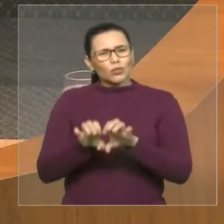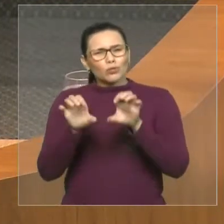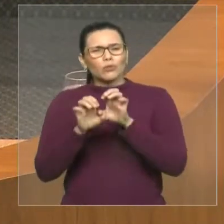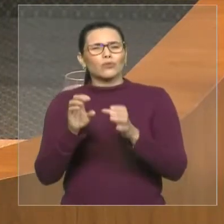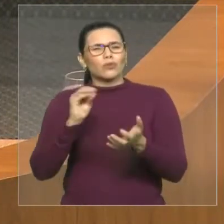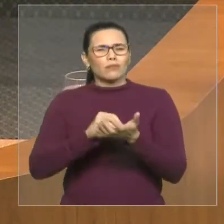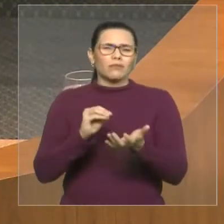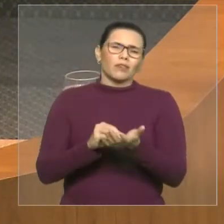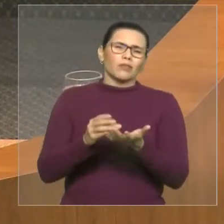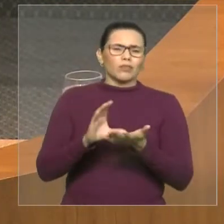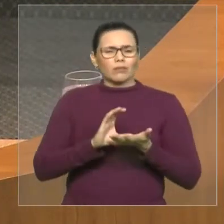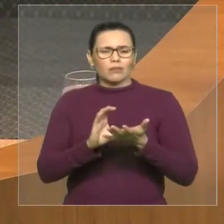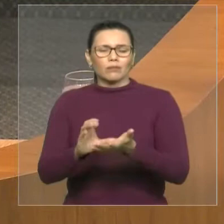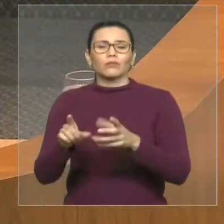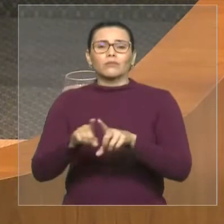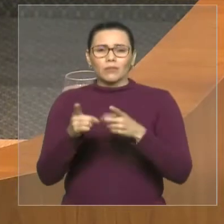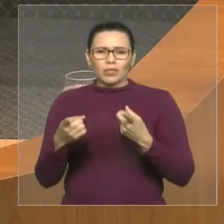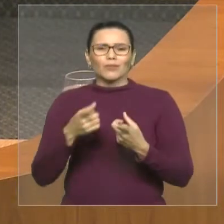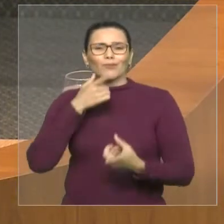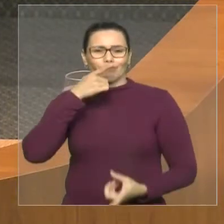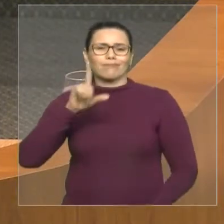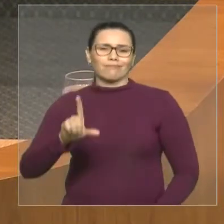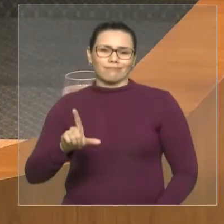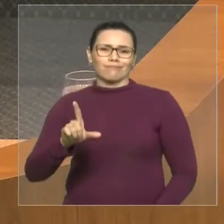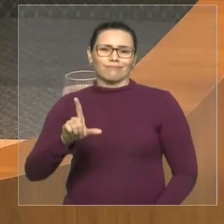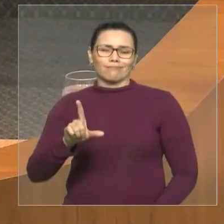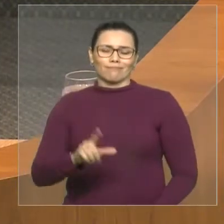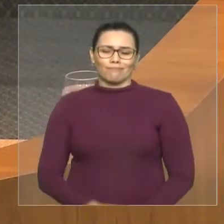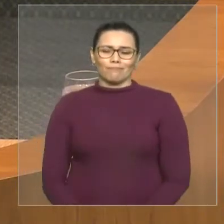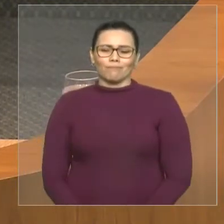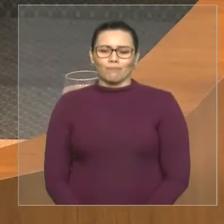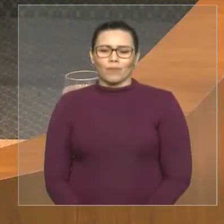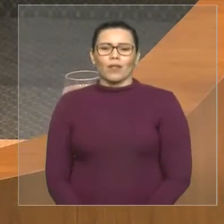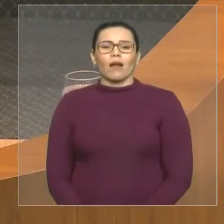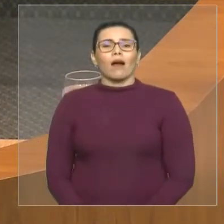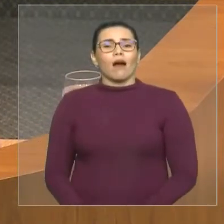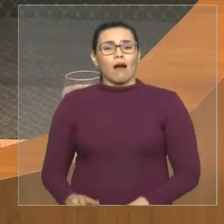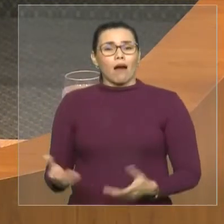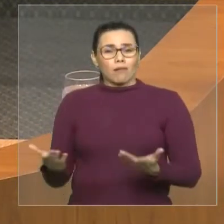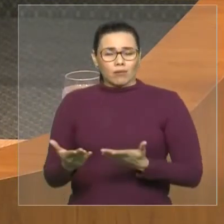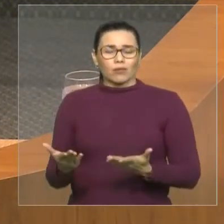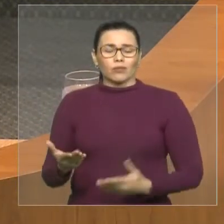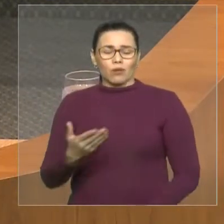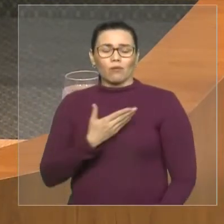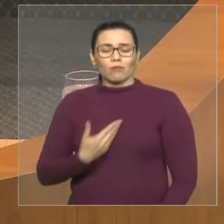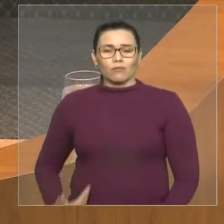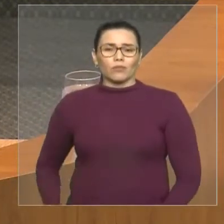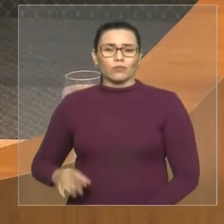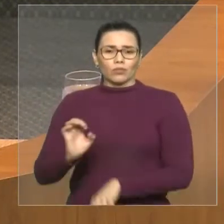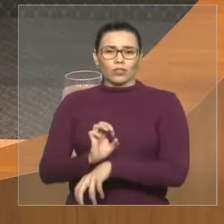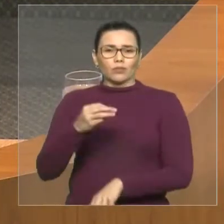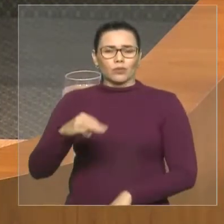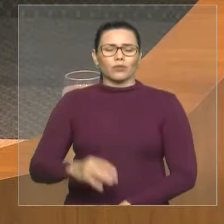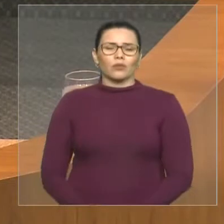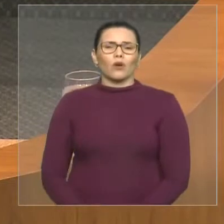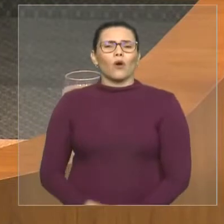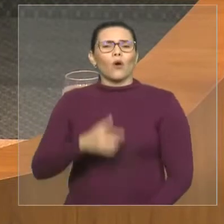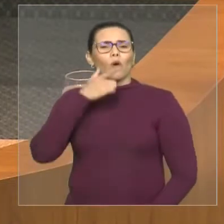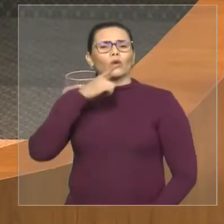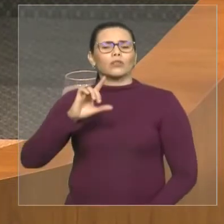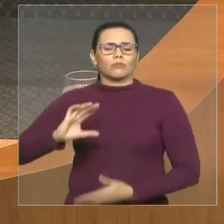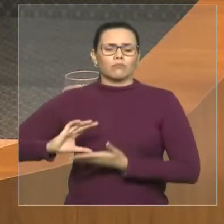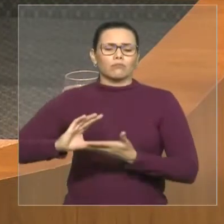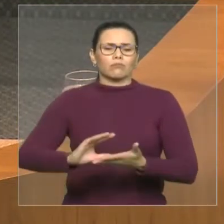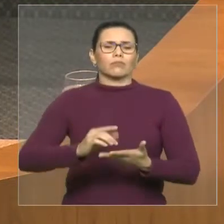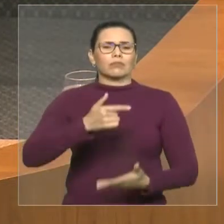do governo do Estado, que está investindo mais de R$ 70 mil em passagens, em estruturas, para que esses atletas